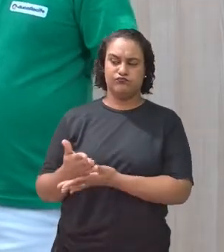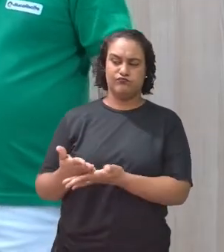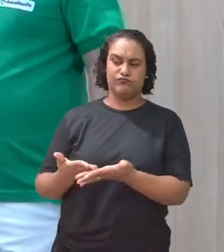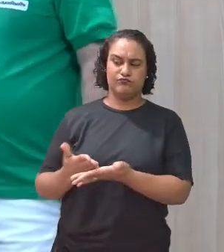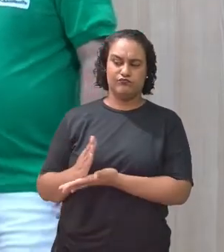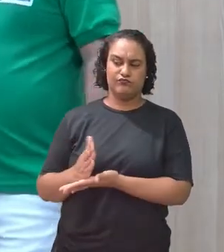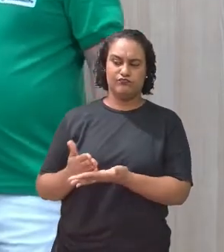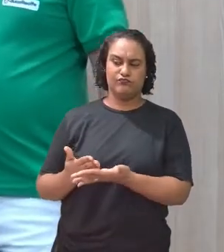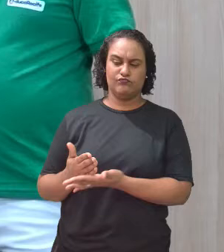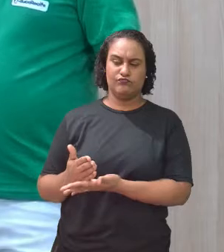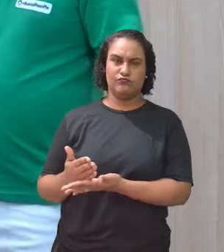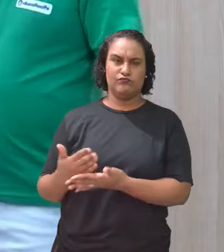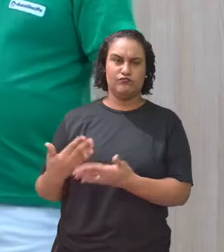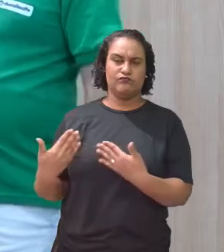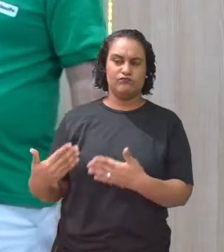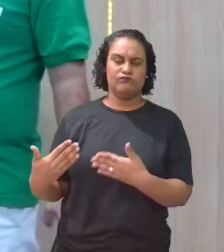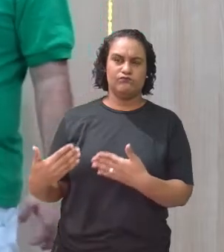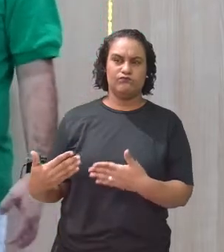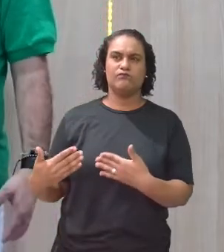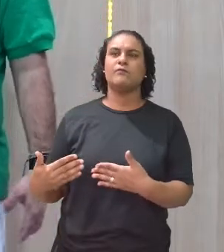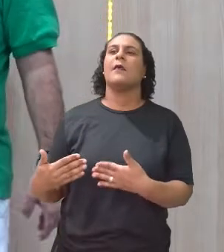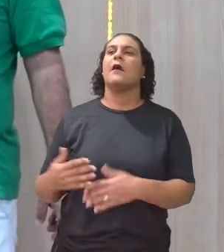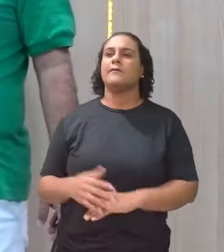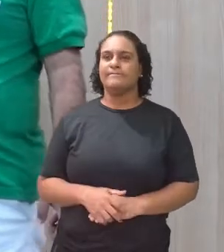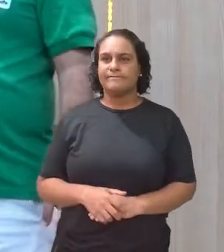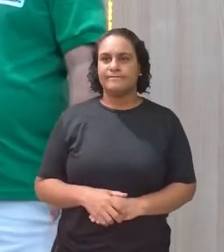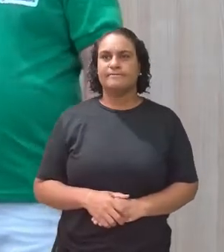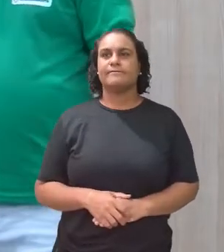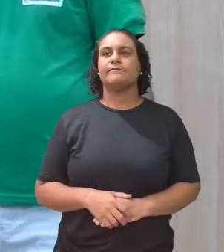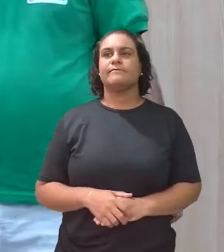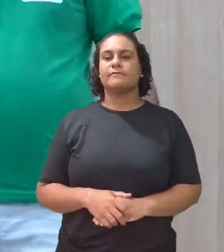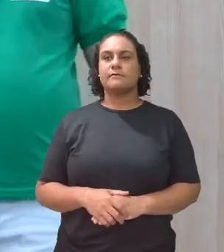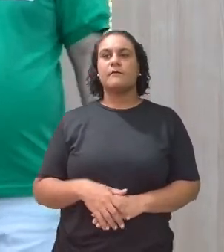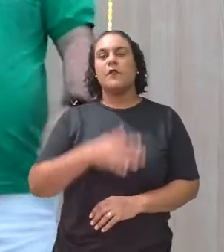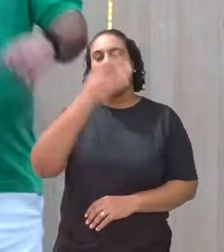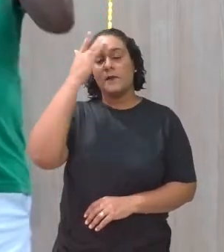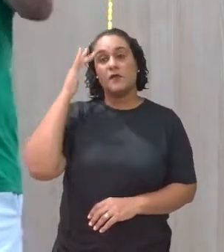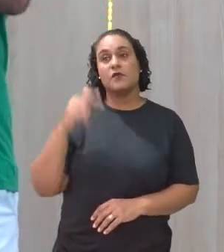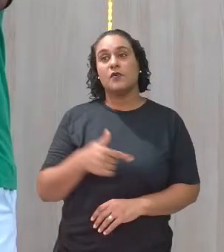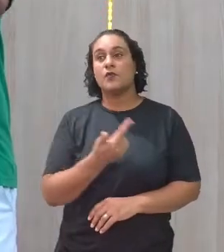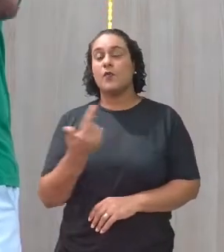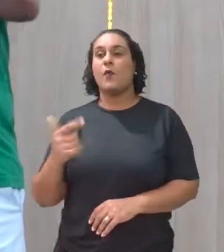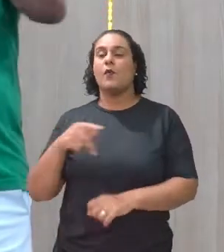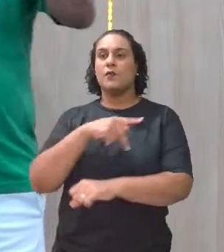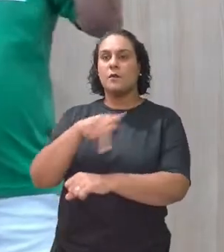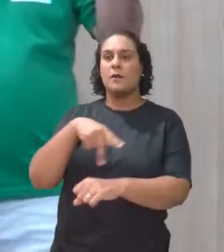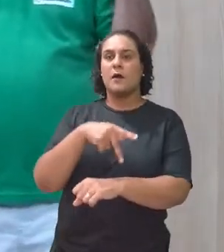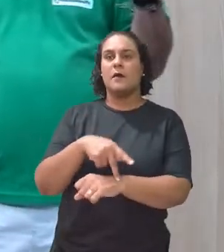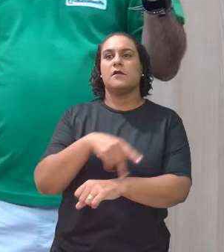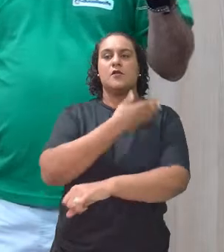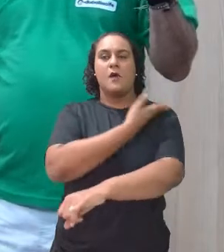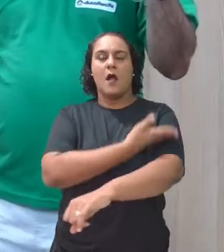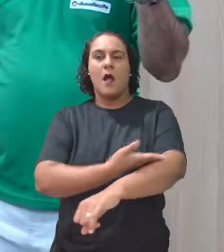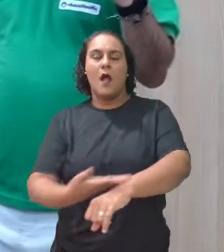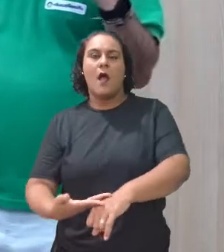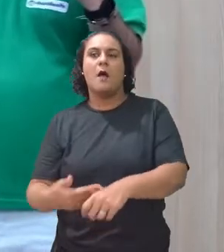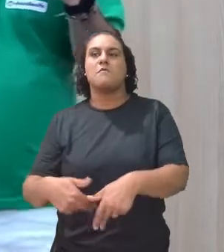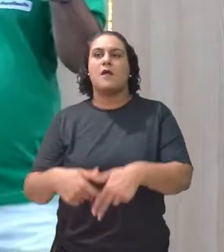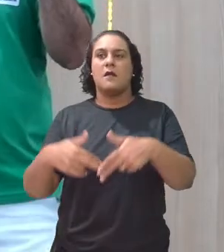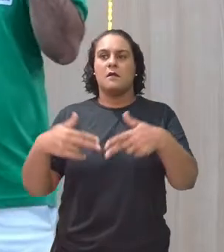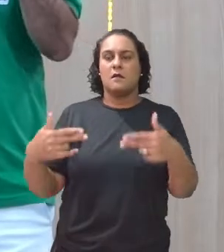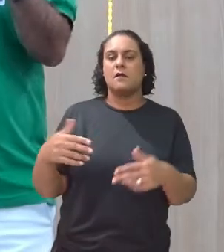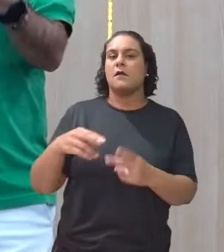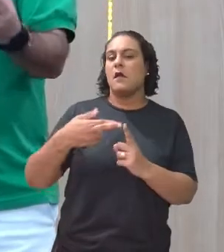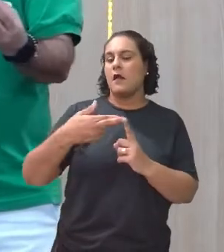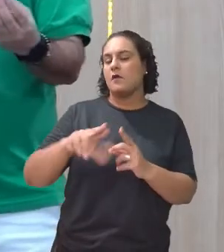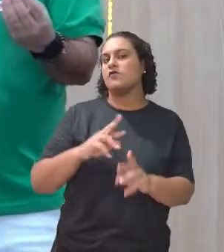de fora do seu país com uma cultura, hábito, etnias ou religião diferente. Então, o outro, né, lembram que a gente começou no início dizendo, nós